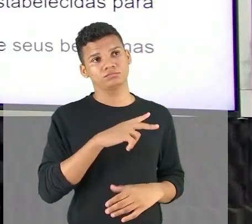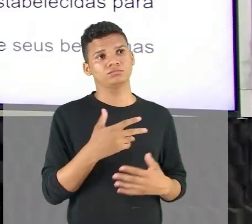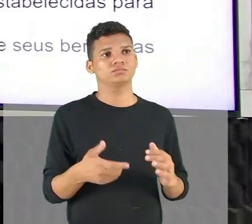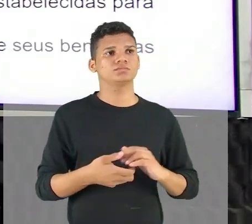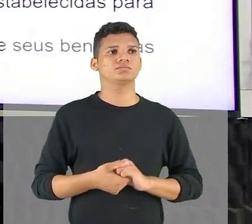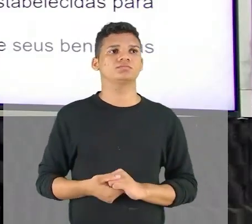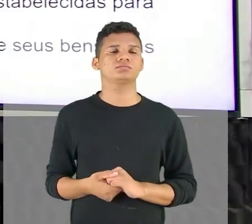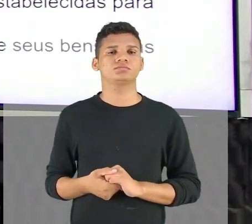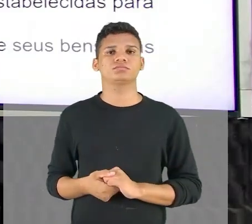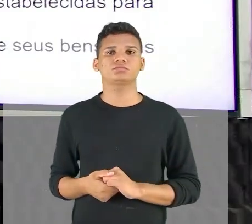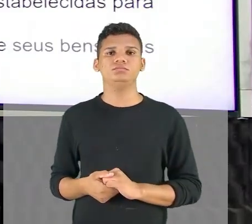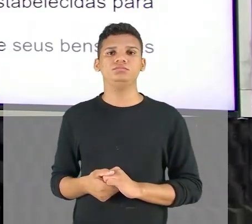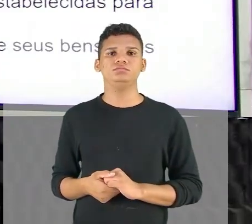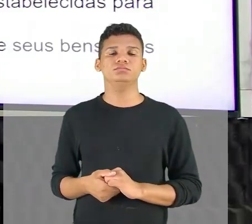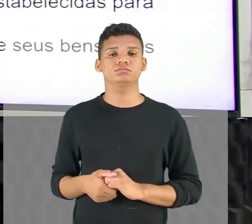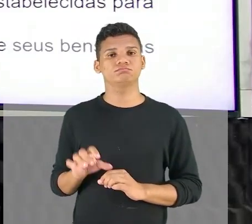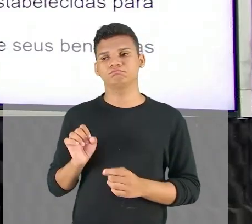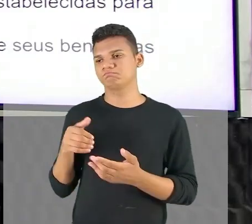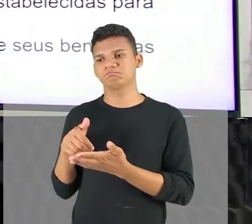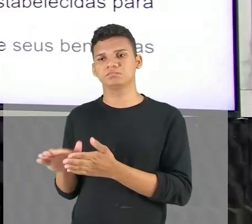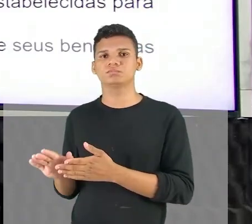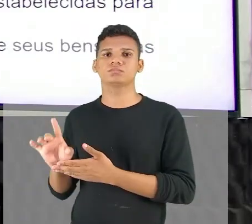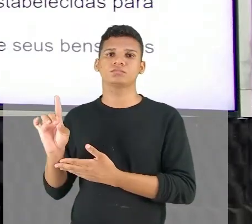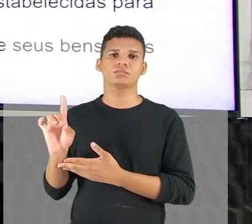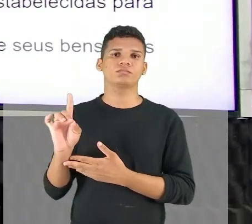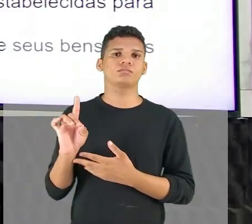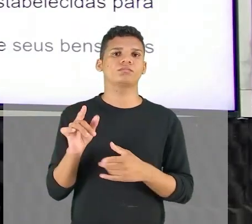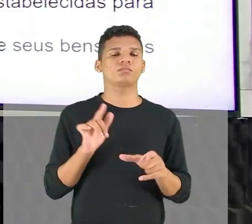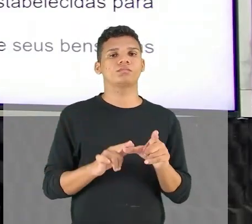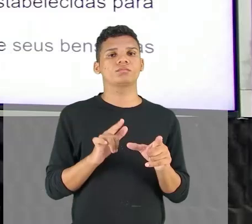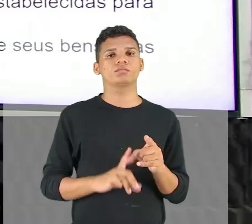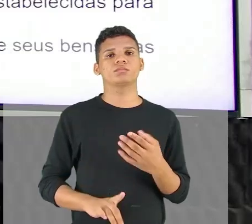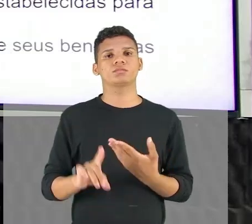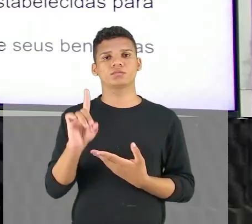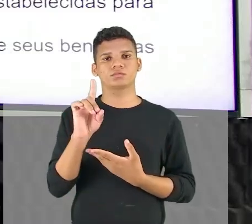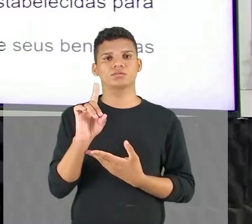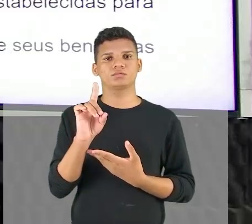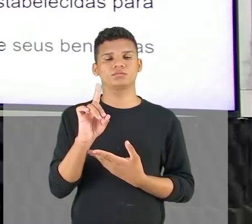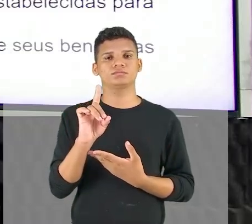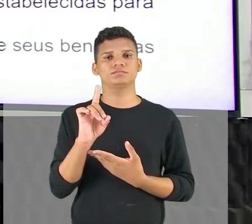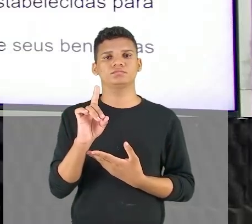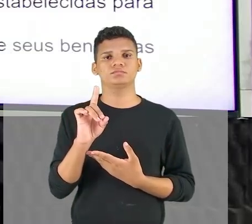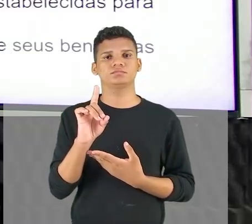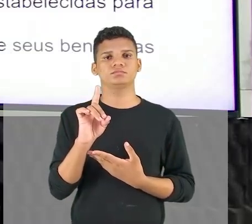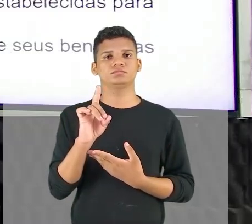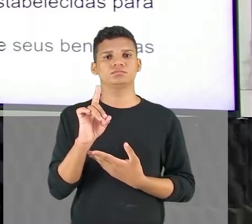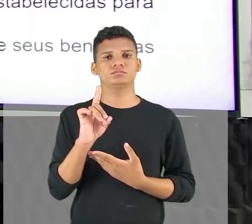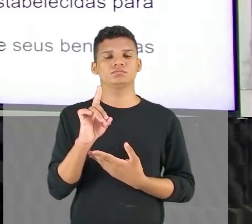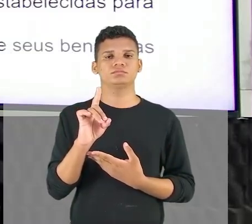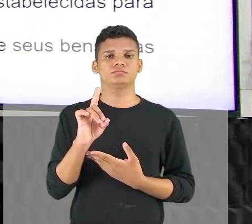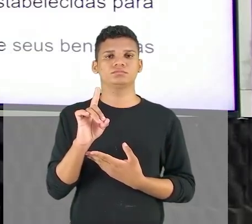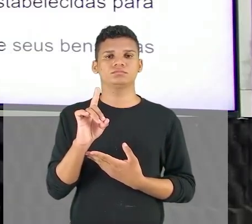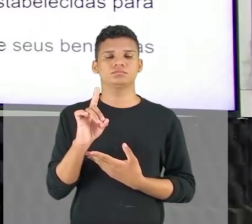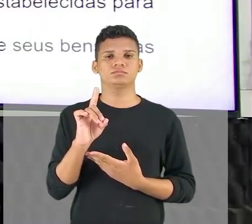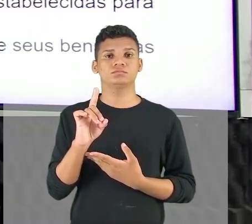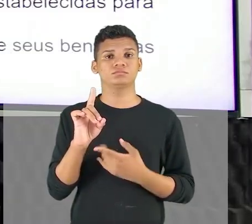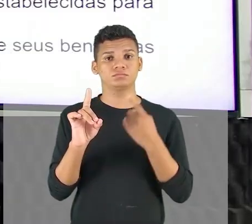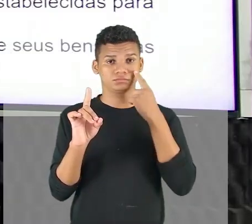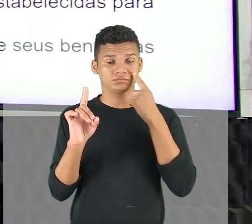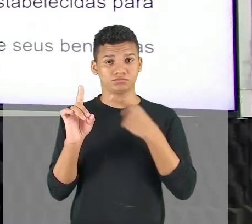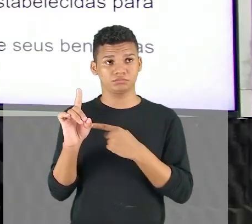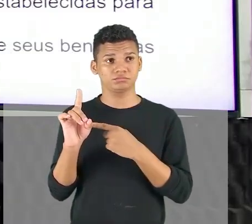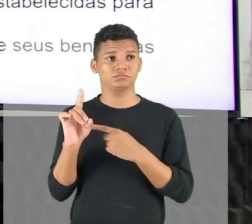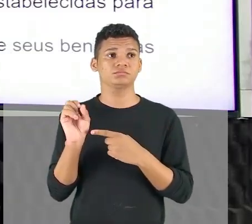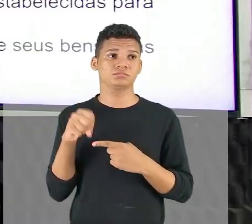inalienável. Descarta a letra C. Letra D. Concordar com as normas estabelecidas para a vida em sociedade. Olha só, é